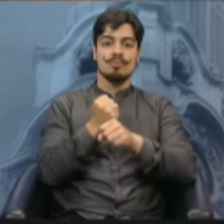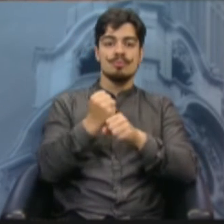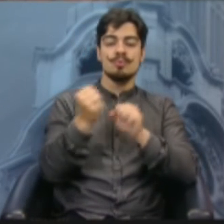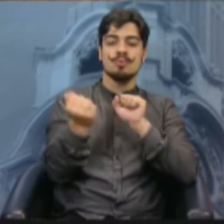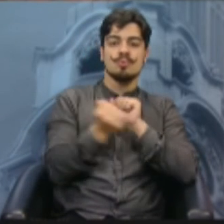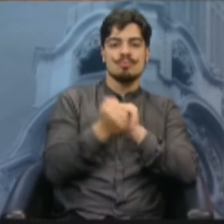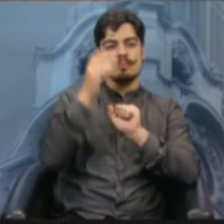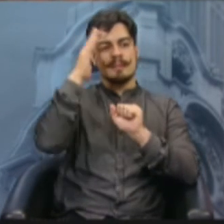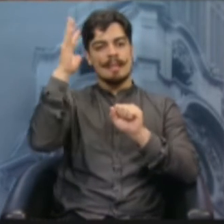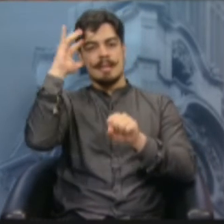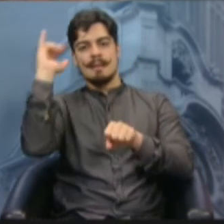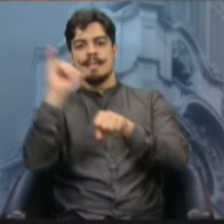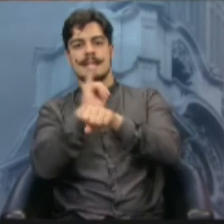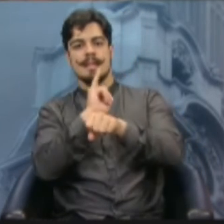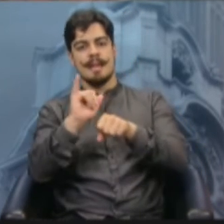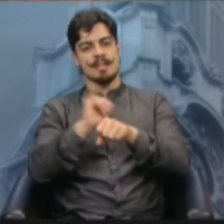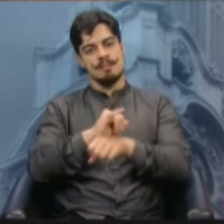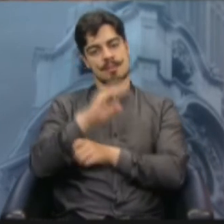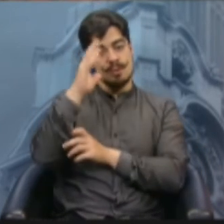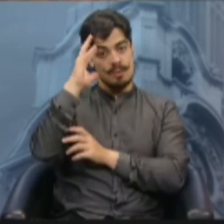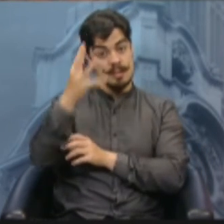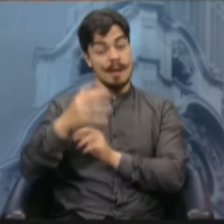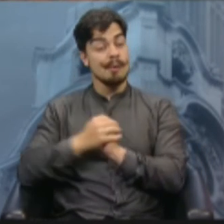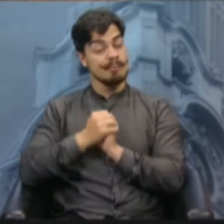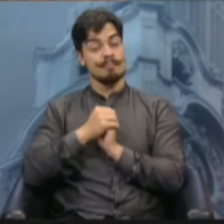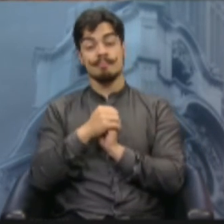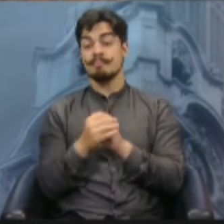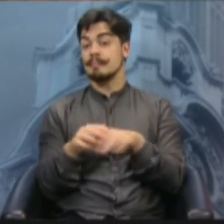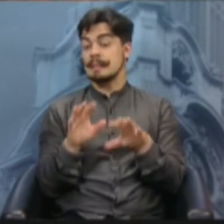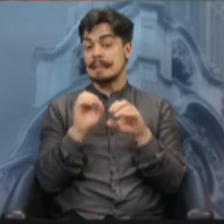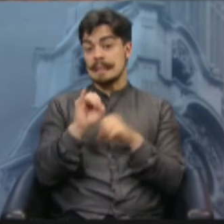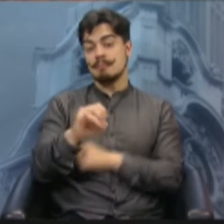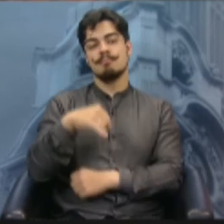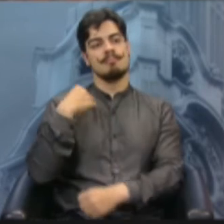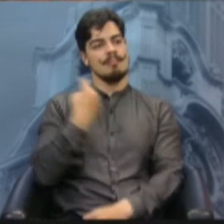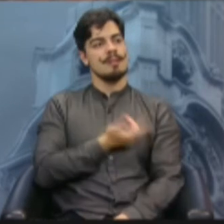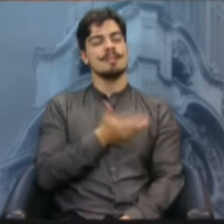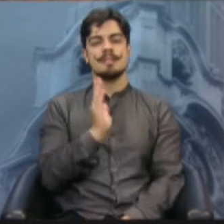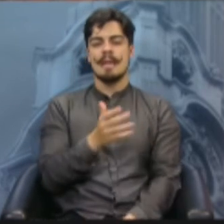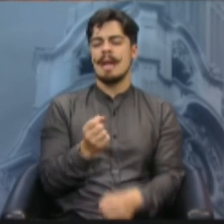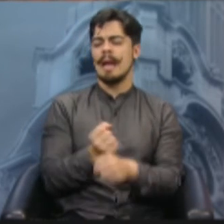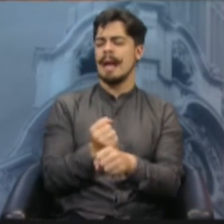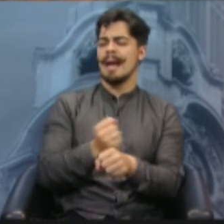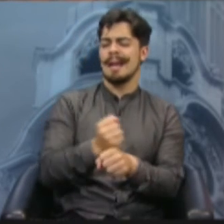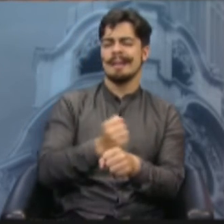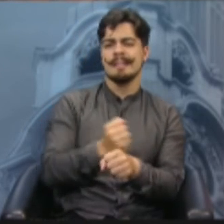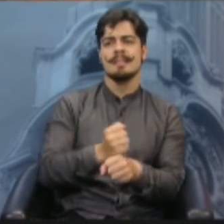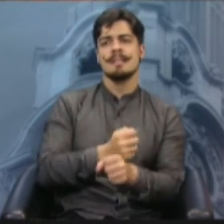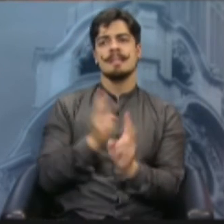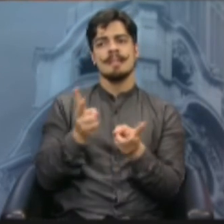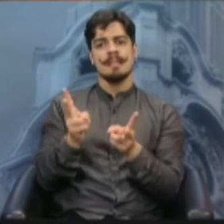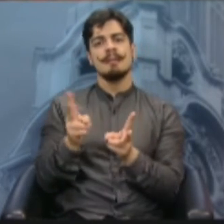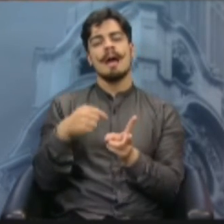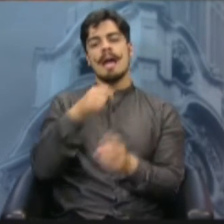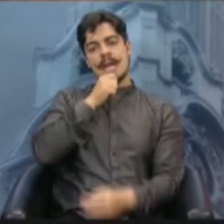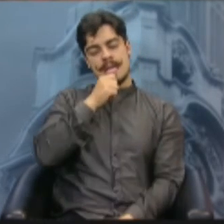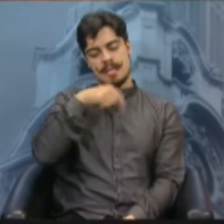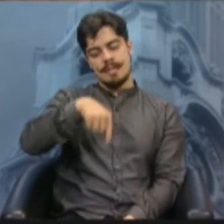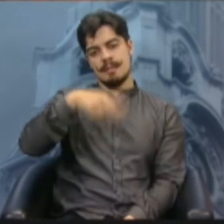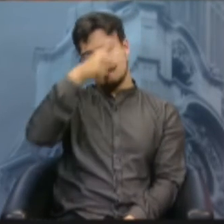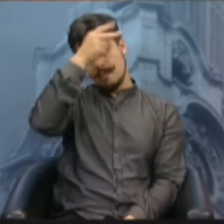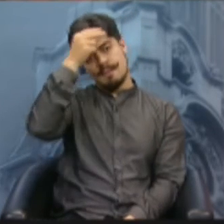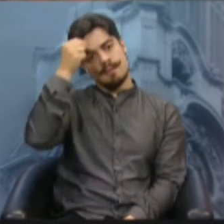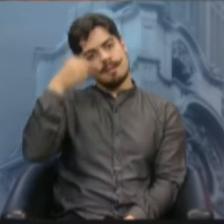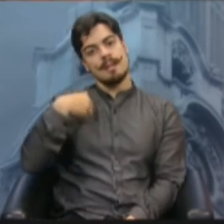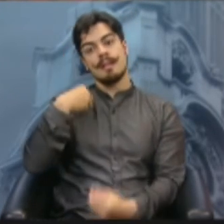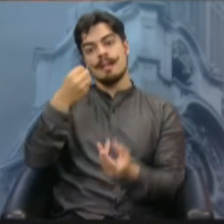solução. E mesmo, né, tendo passado todos esses anos, a disposição foi do prefeito de dar ainda, né, um